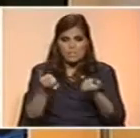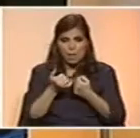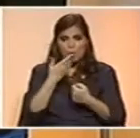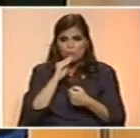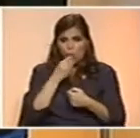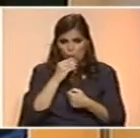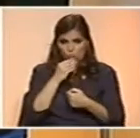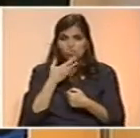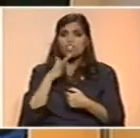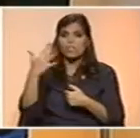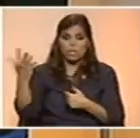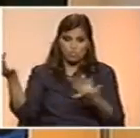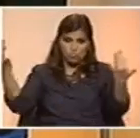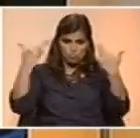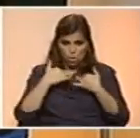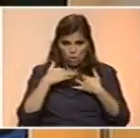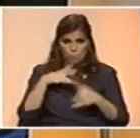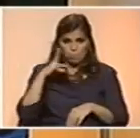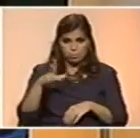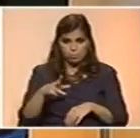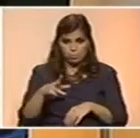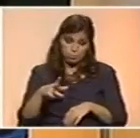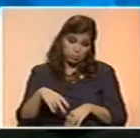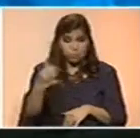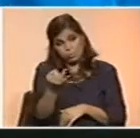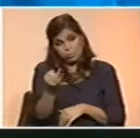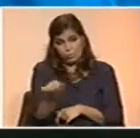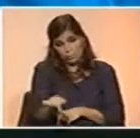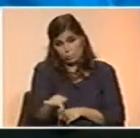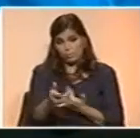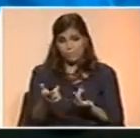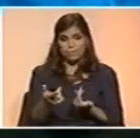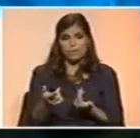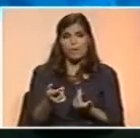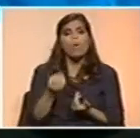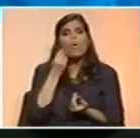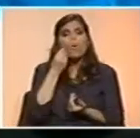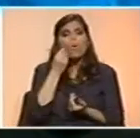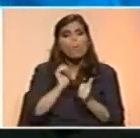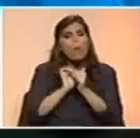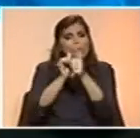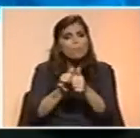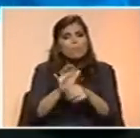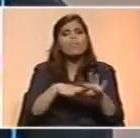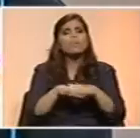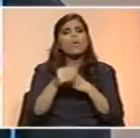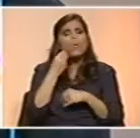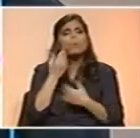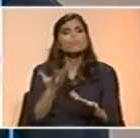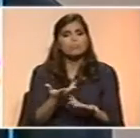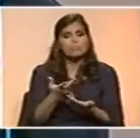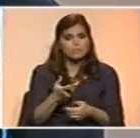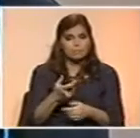Erasmus estrangeiros que vêm estudar aqui para o Porto, não é? Exatamente. Neste caso. Como é que vocês fazem esse acompanhamento? Pronto,